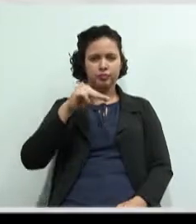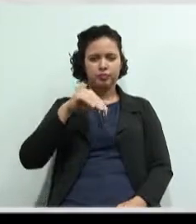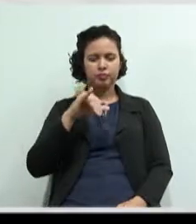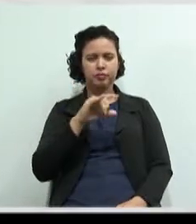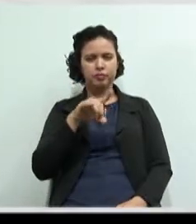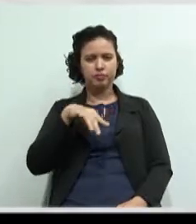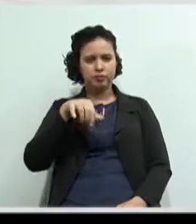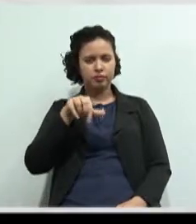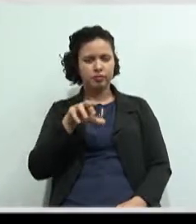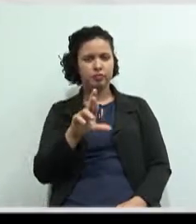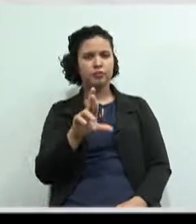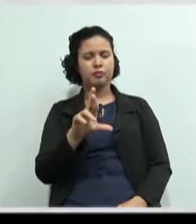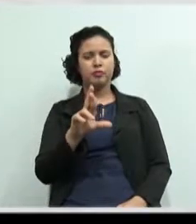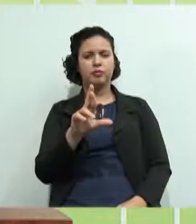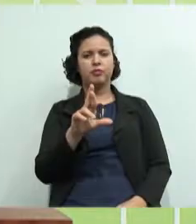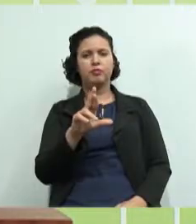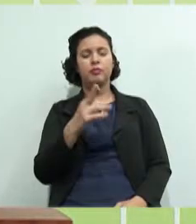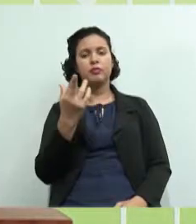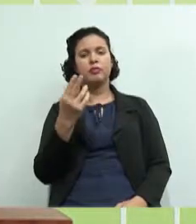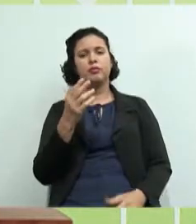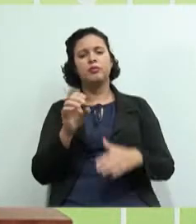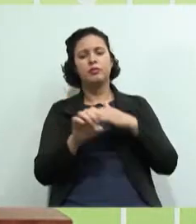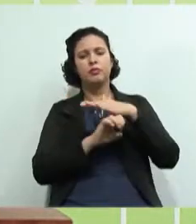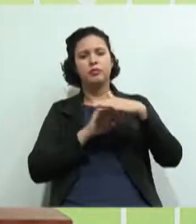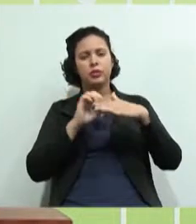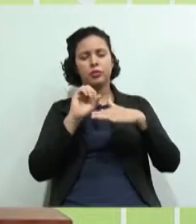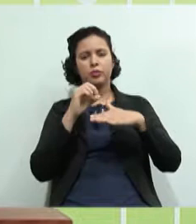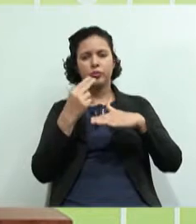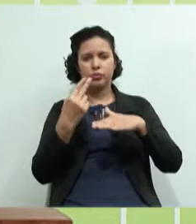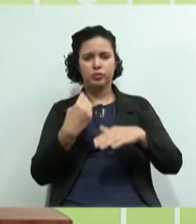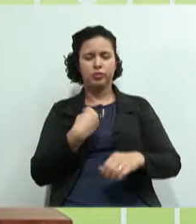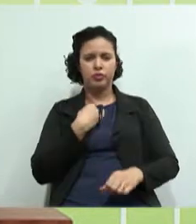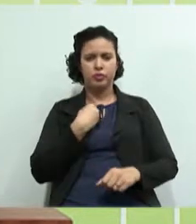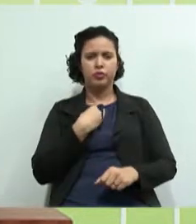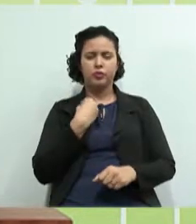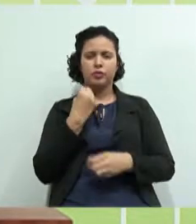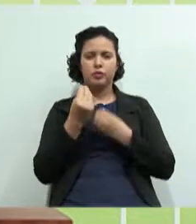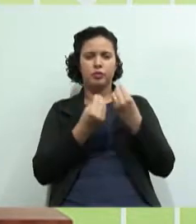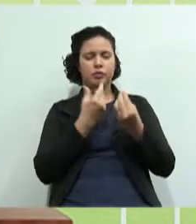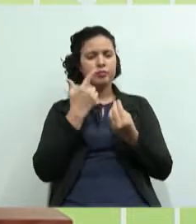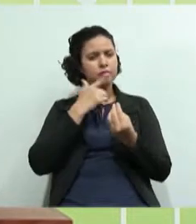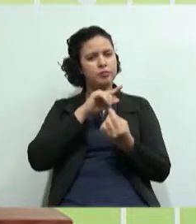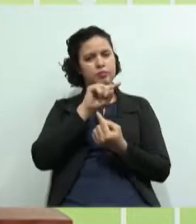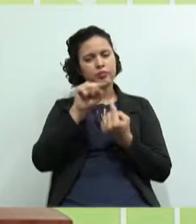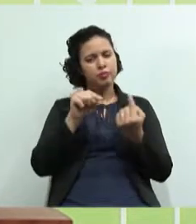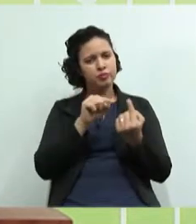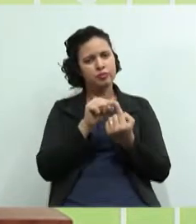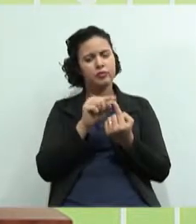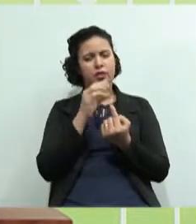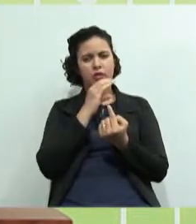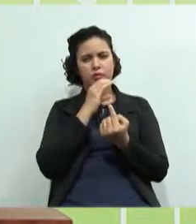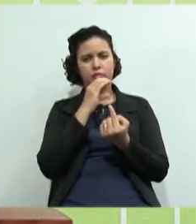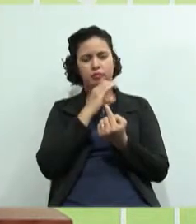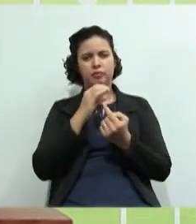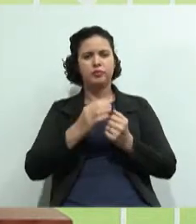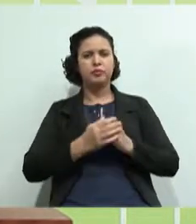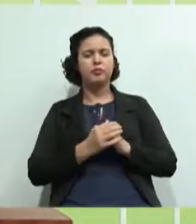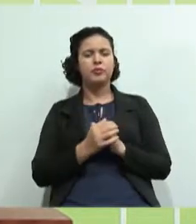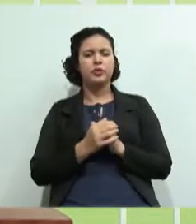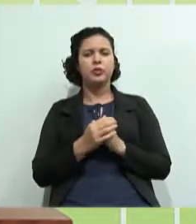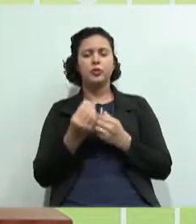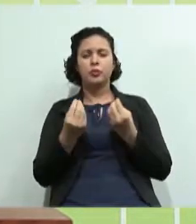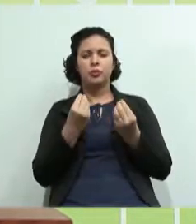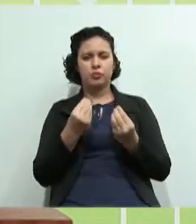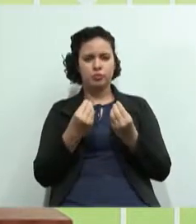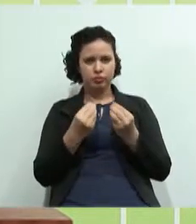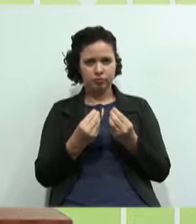da empresa ou da sua vida? Ah, como é que eu consigo alcançar o objetivo de forma mais rápida? Como que eu vou chegar até